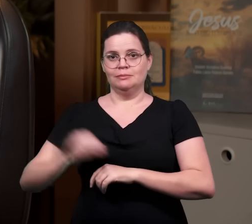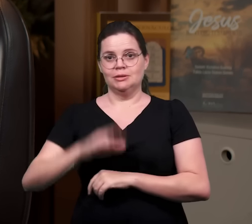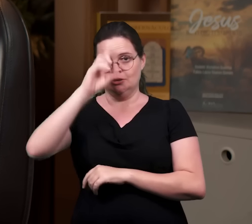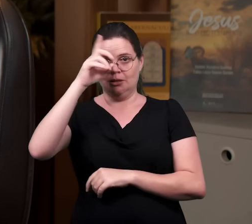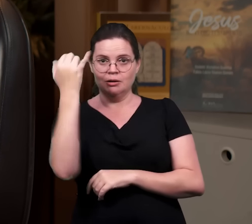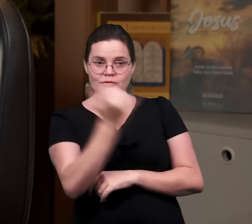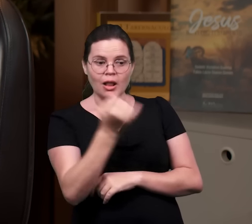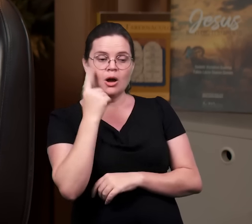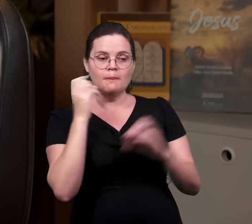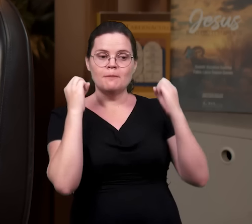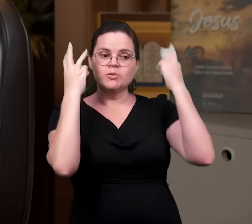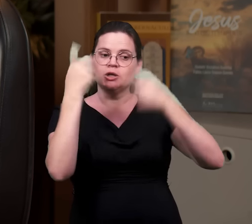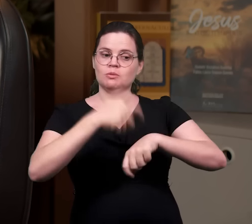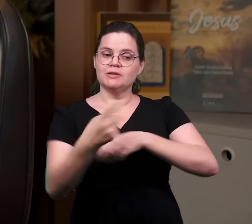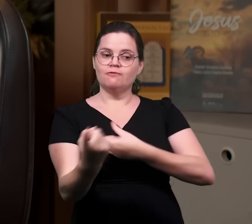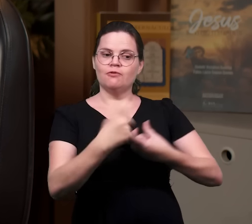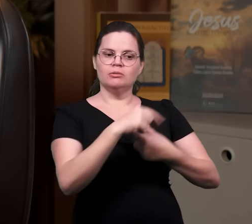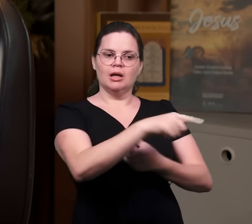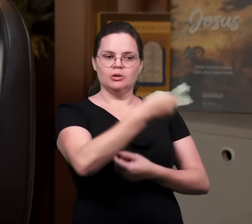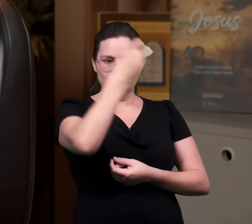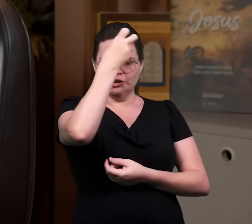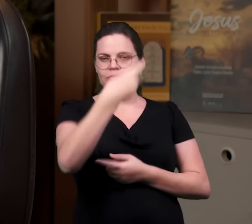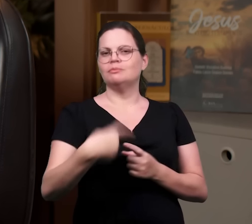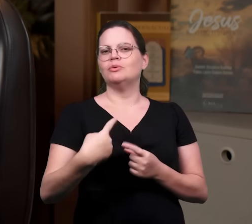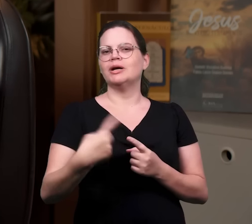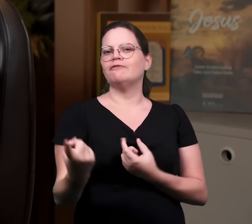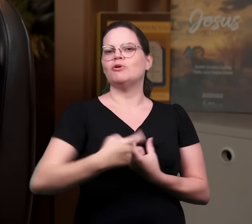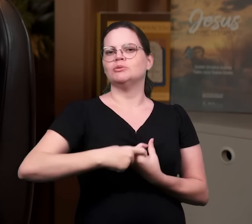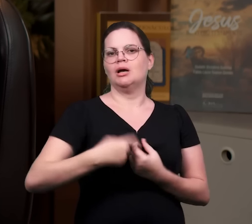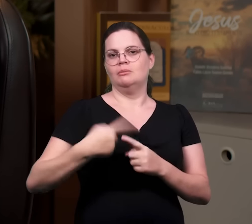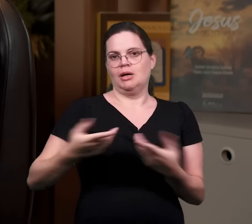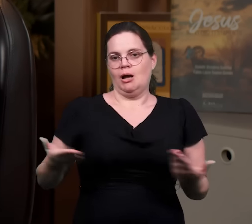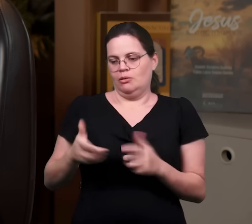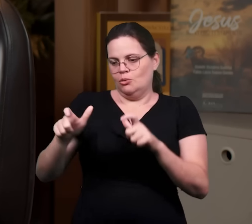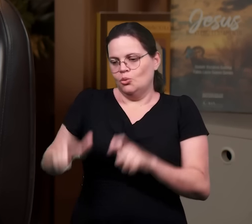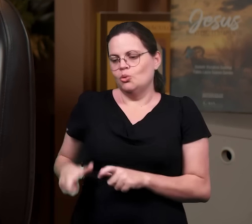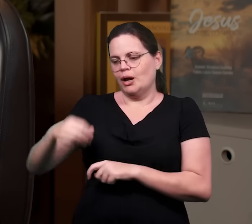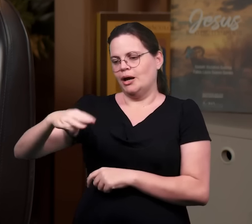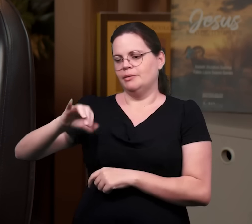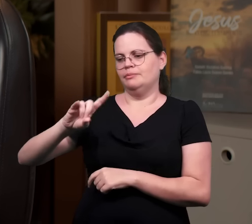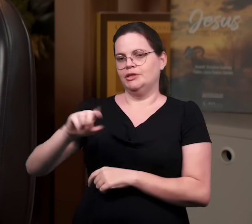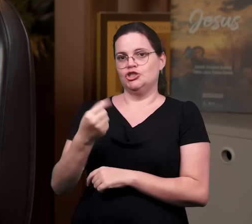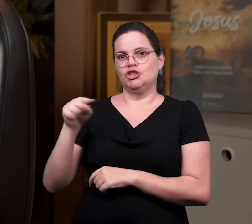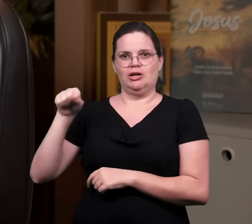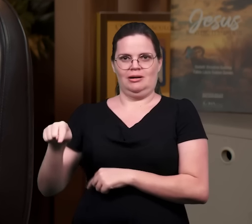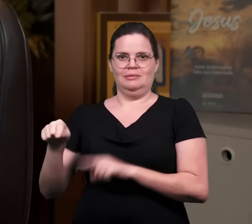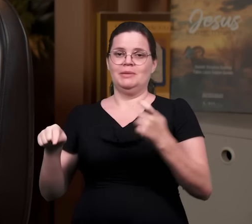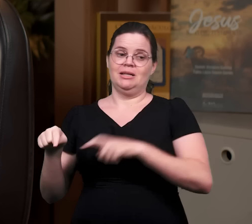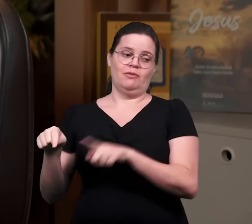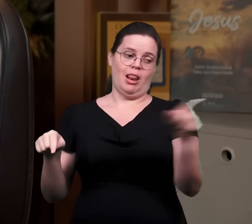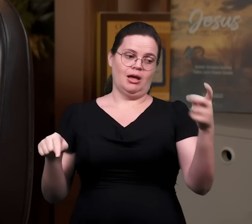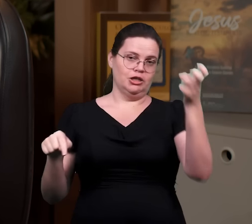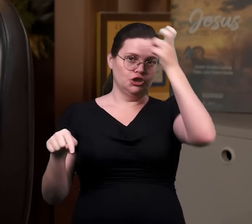para Moisés: olha, quando voltares ao Egito, por que quando voltares ao Egito? Porque Moisés nesse período estava vivendo em